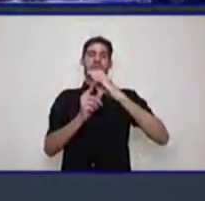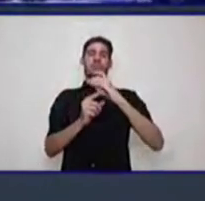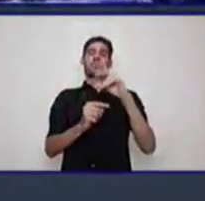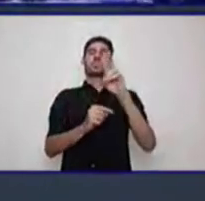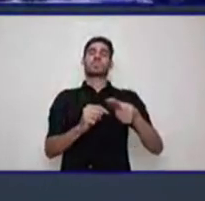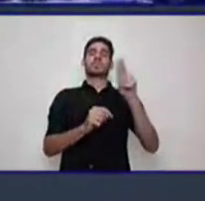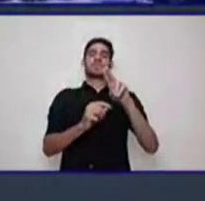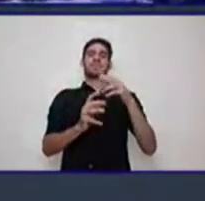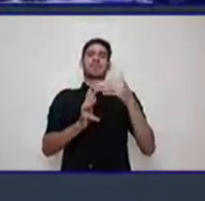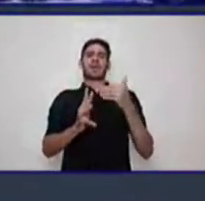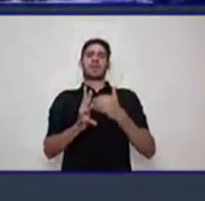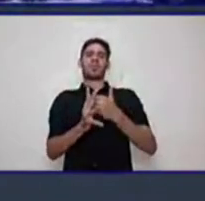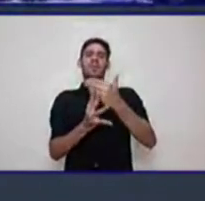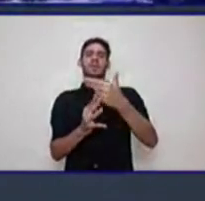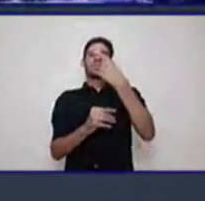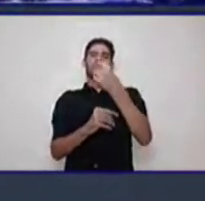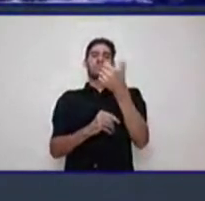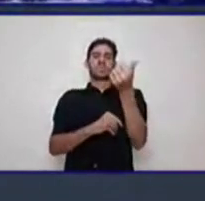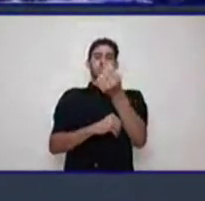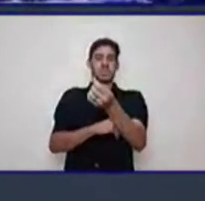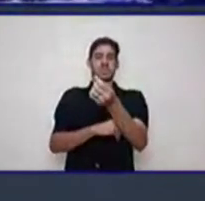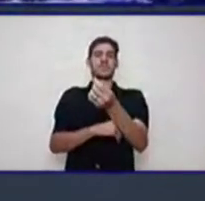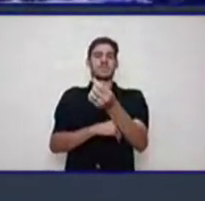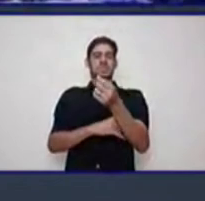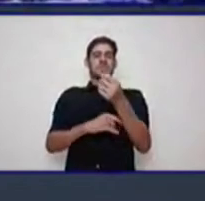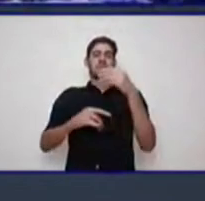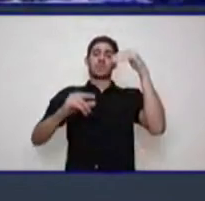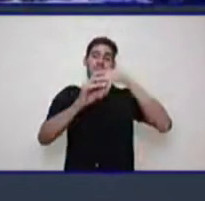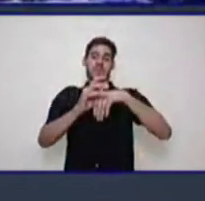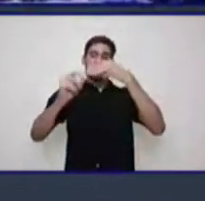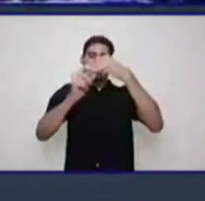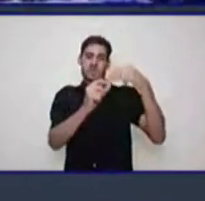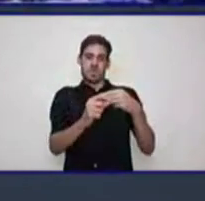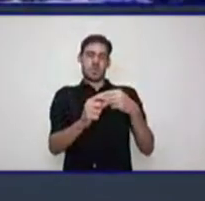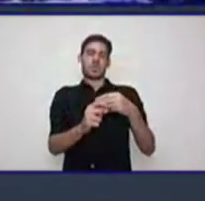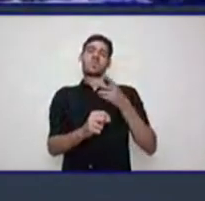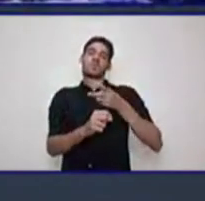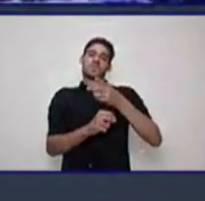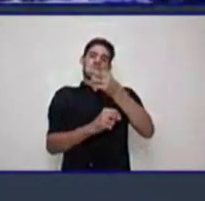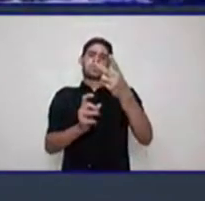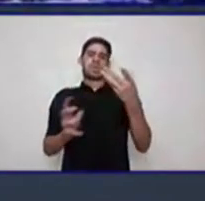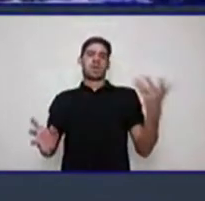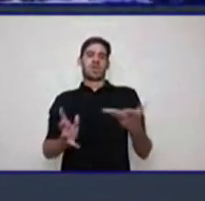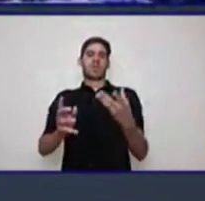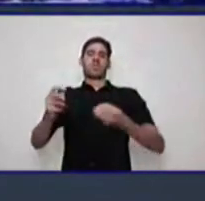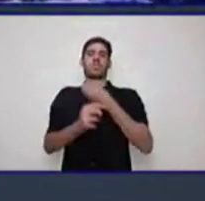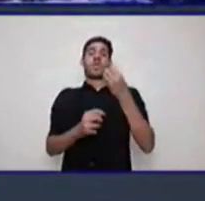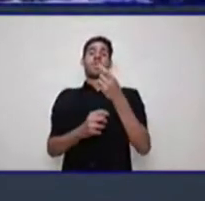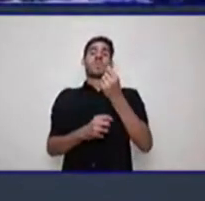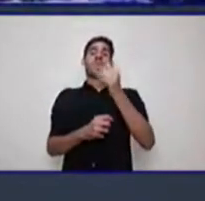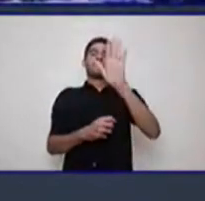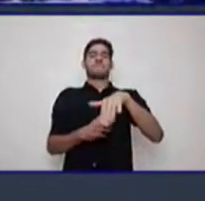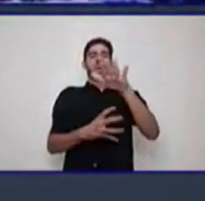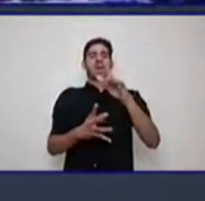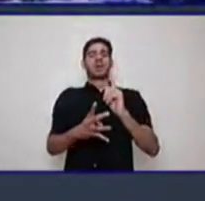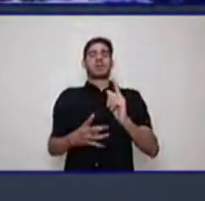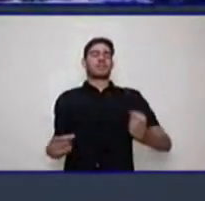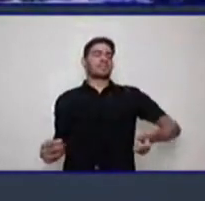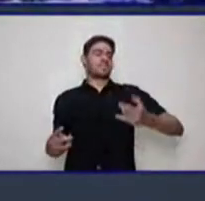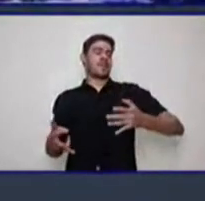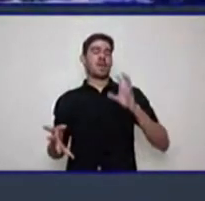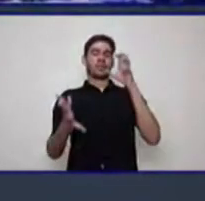desde 2016 das eleições municipais e usamos até hoje, por forma de baratear o custo. Então, a finalidade da sede nacional